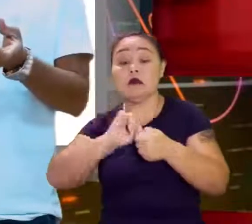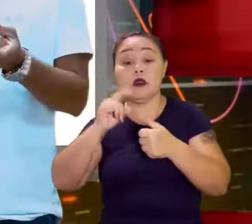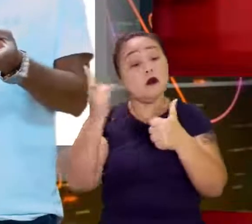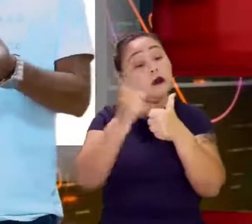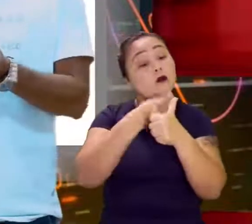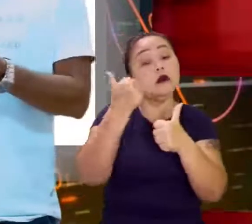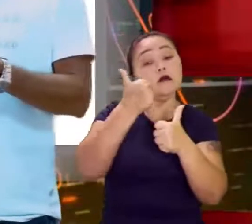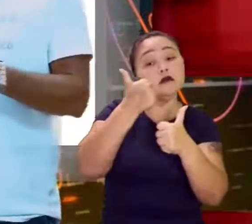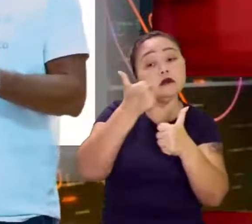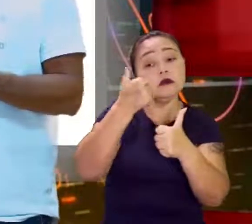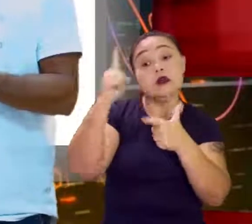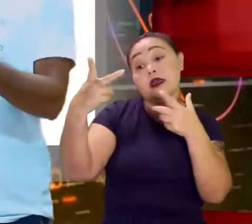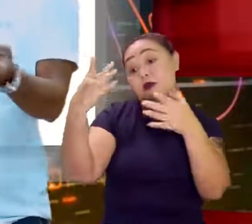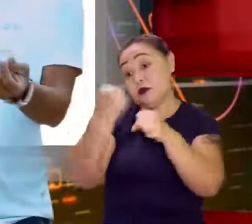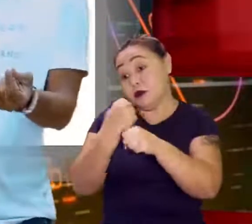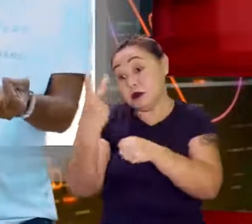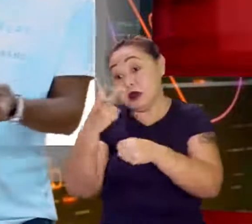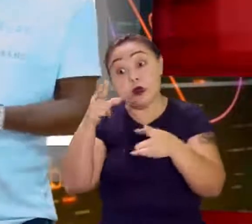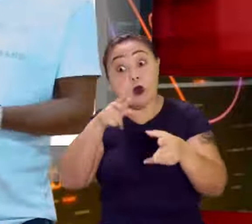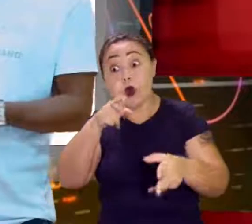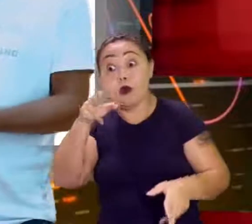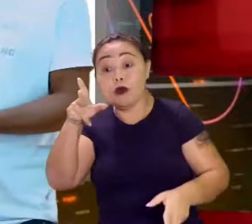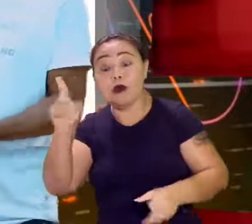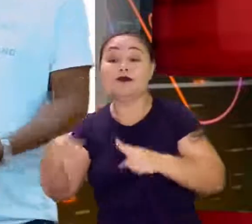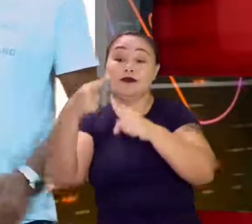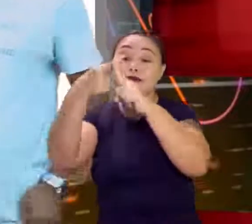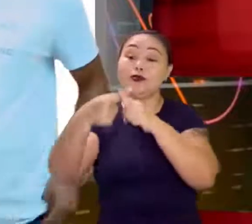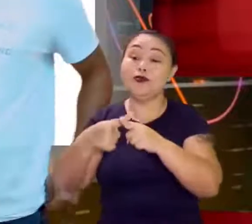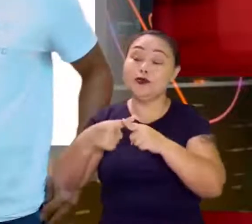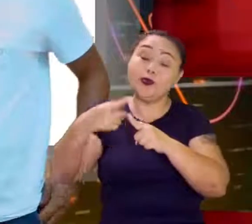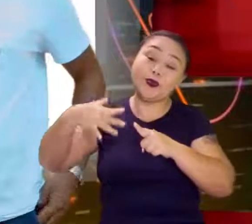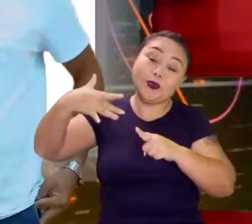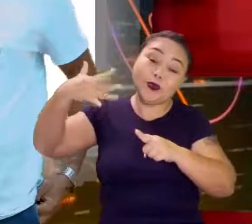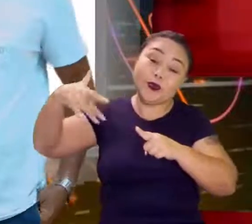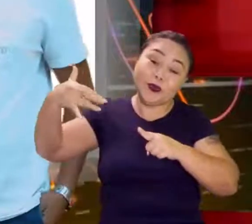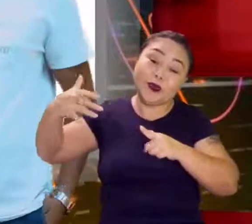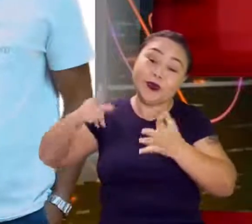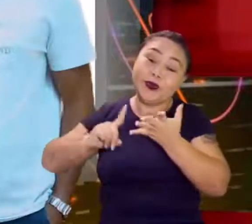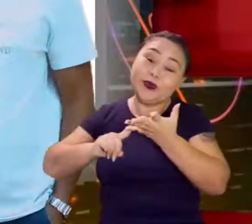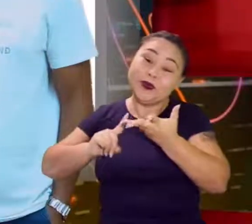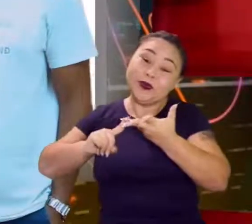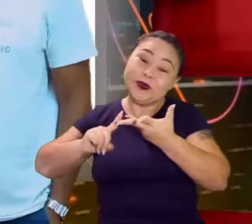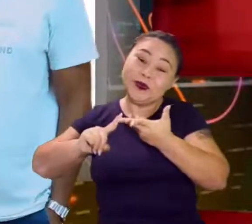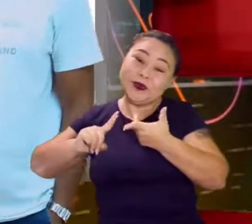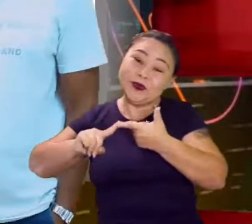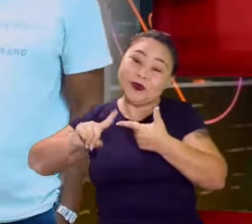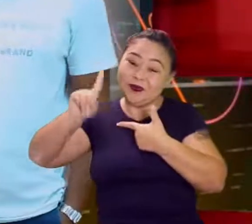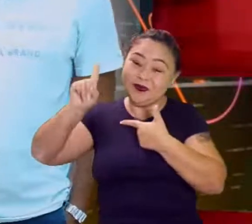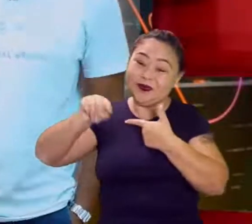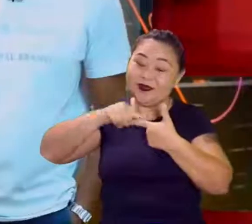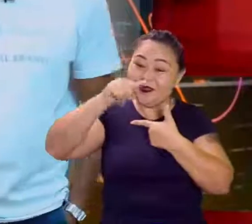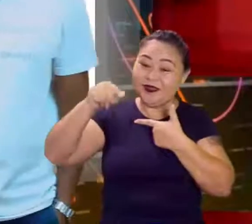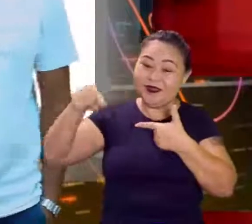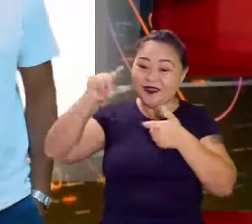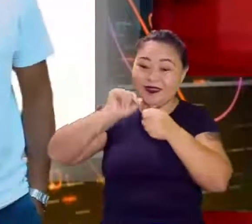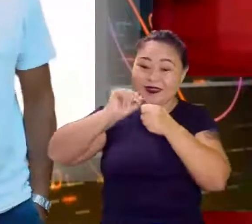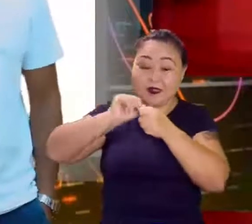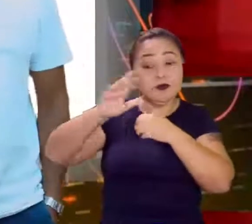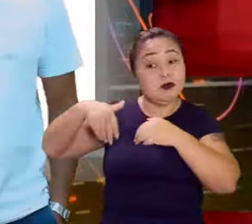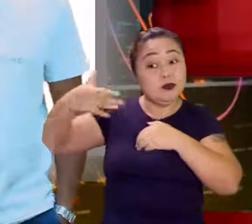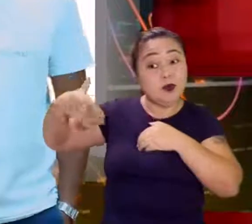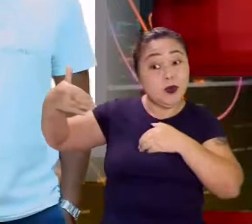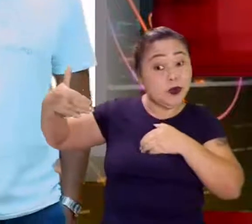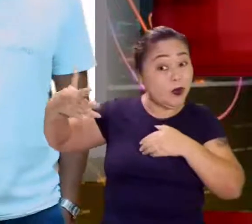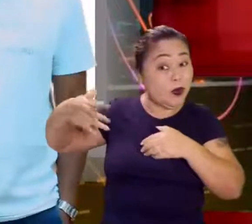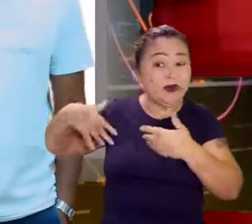primeiro termo, que é igual ao segundo, que é igual ao terceiro, e multiplica pelo infinito. Pela quantidade de termos, né? Não é infinito? Se é infinito. Multiplica